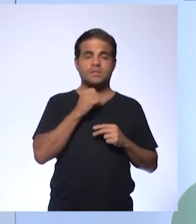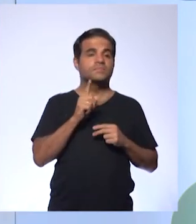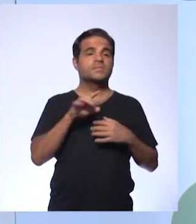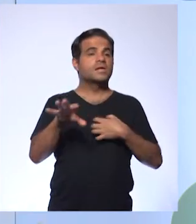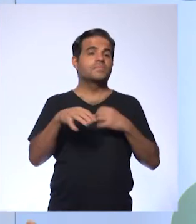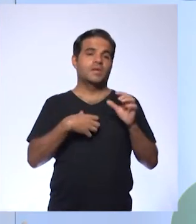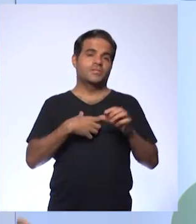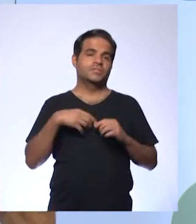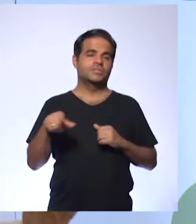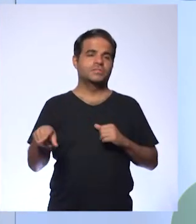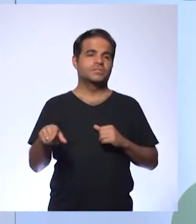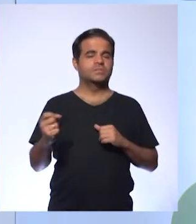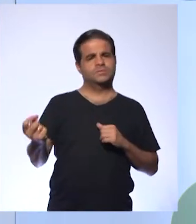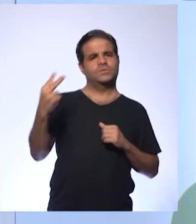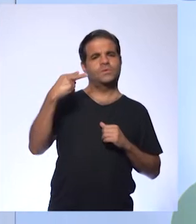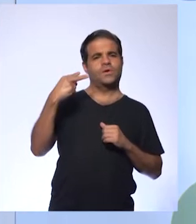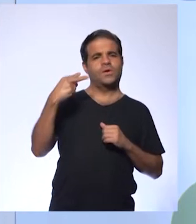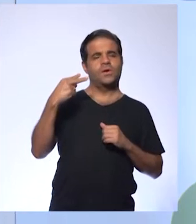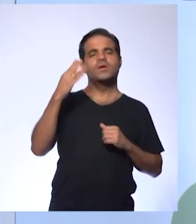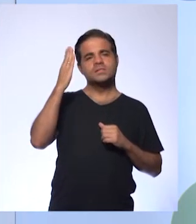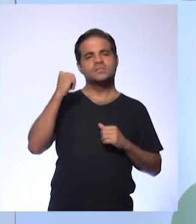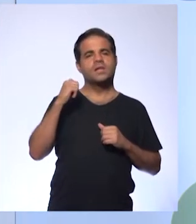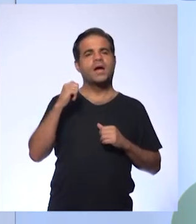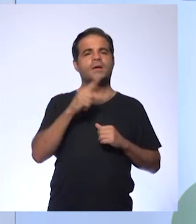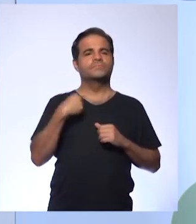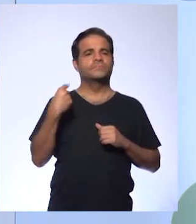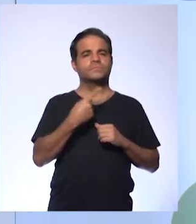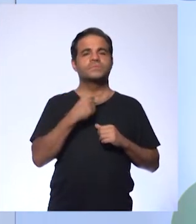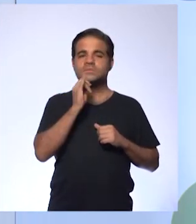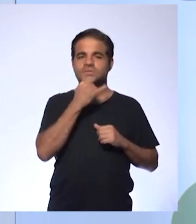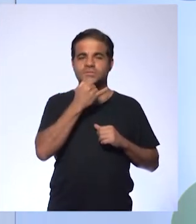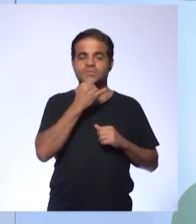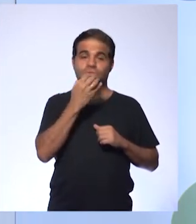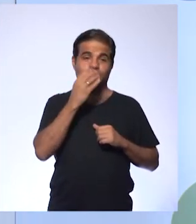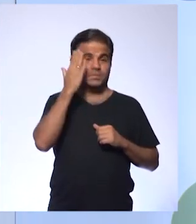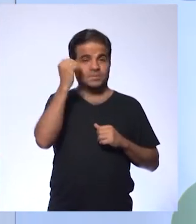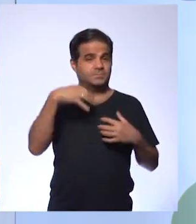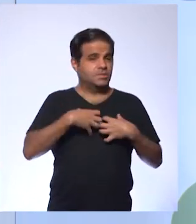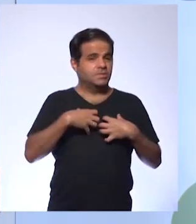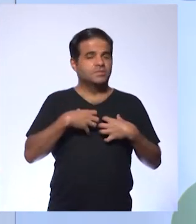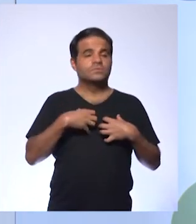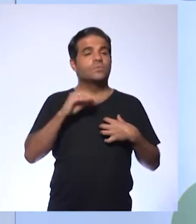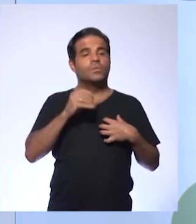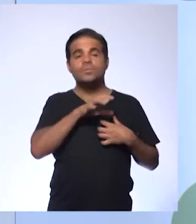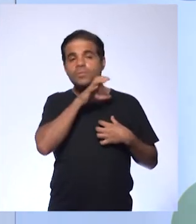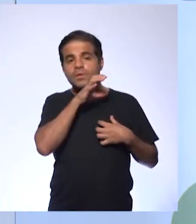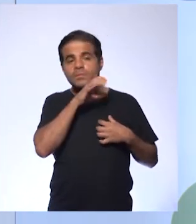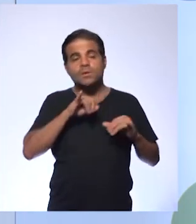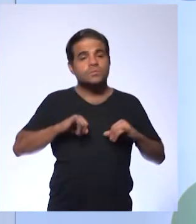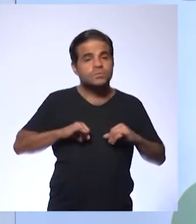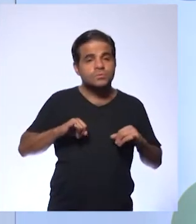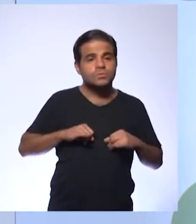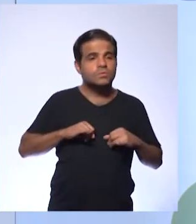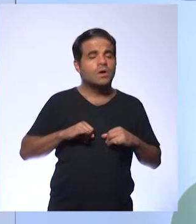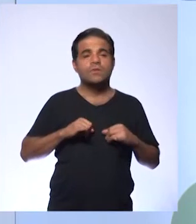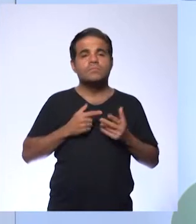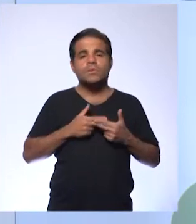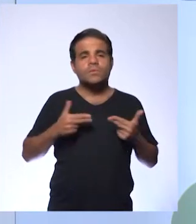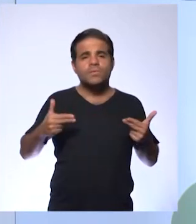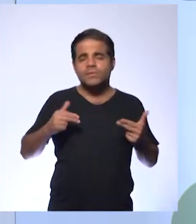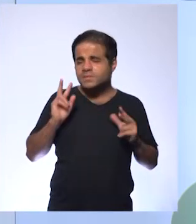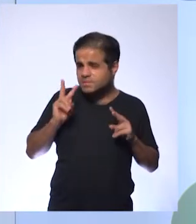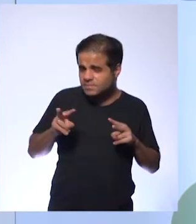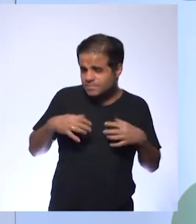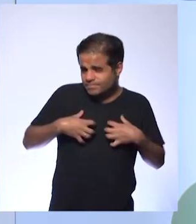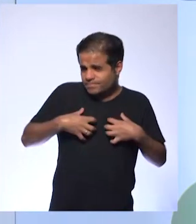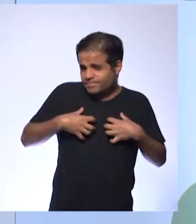da empatia, né? Ele olha para a gente e sabe que a gente está triste. Ou quando um animal sofre algo e a gente